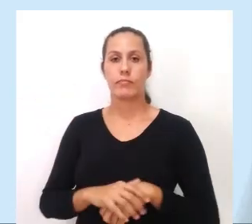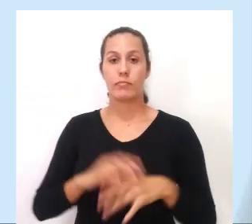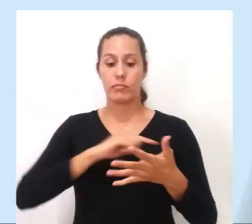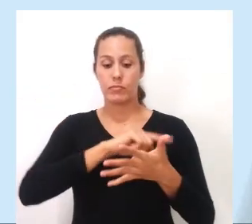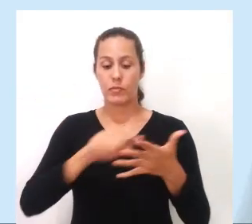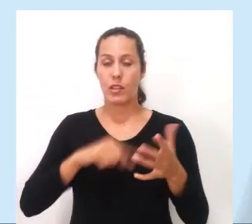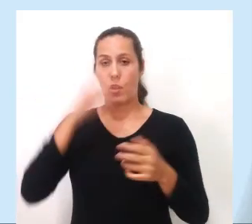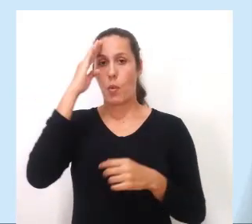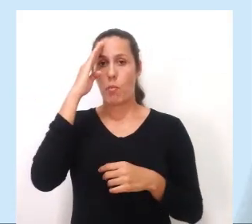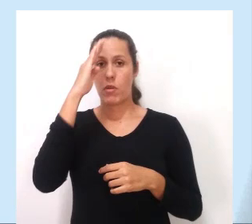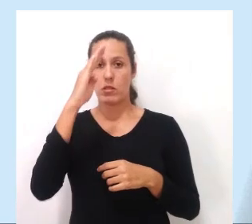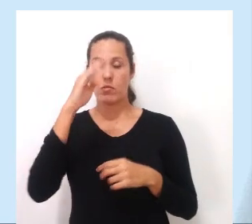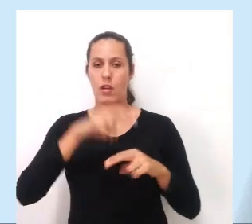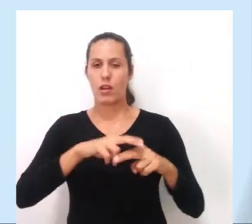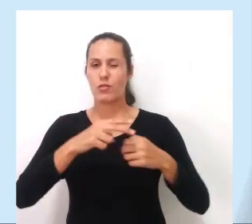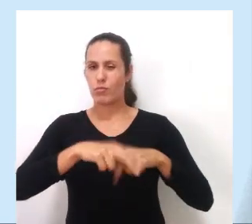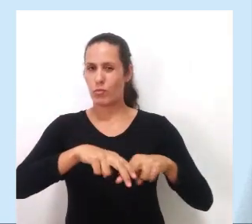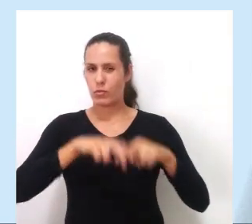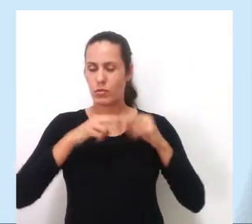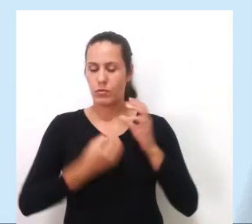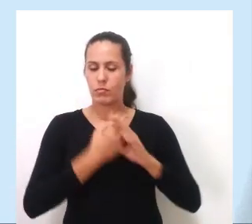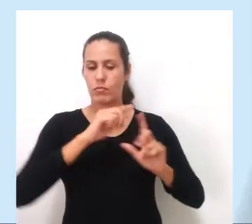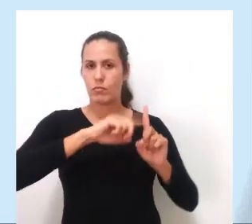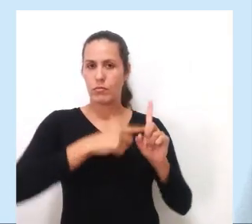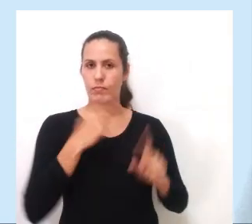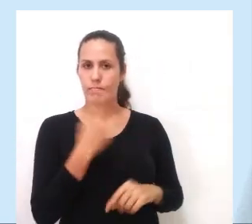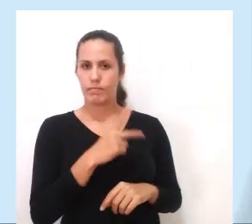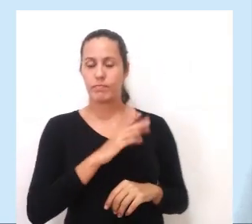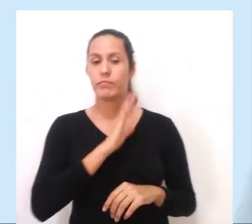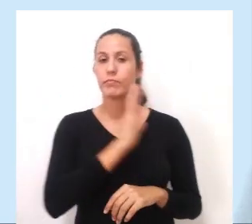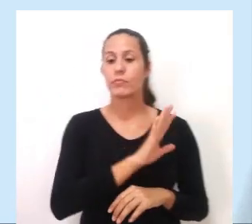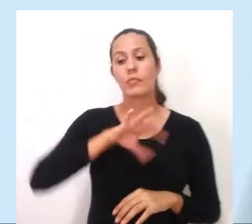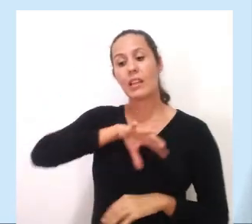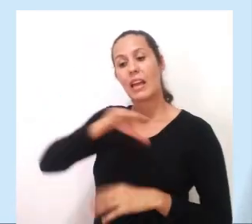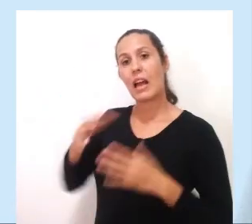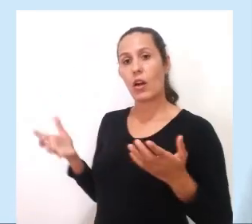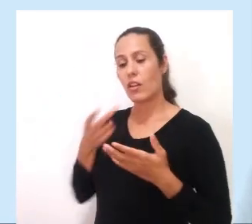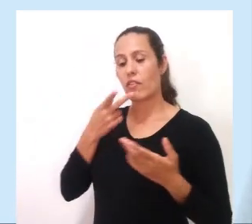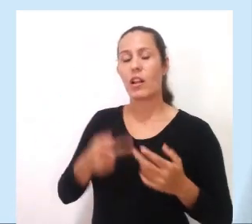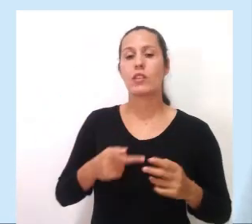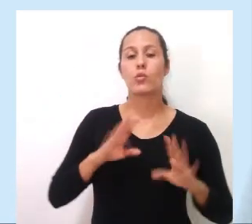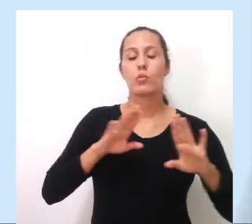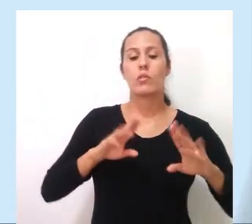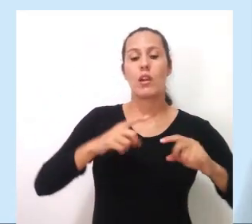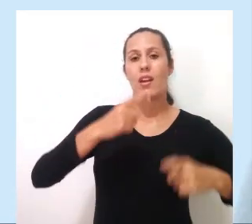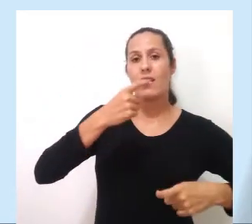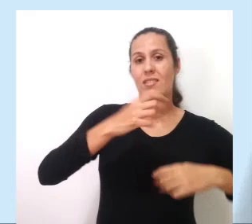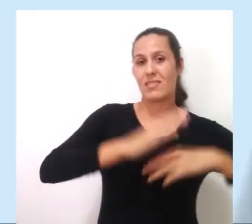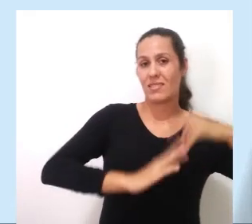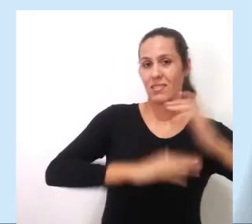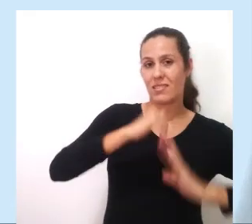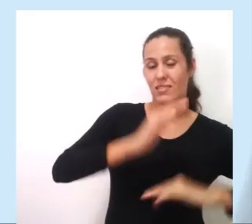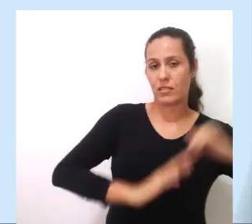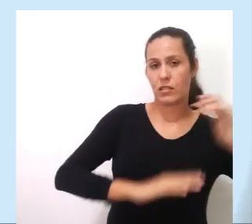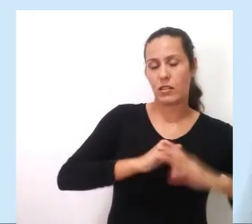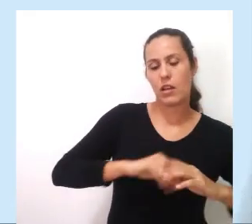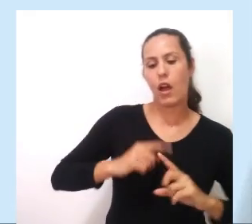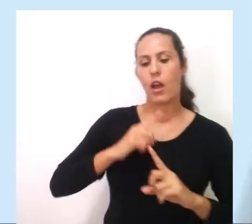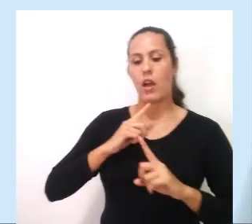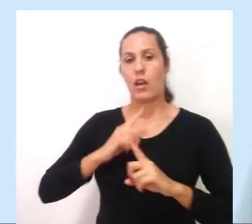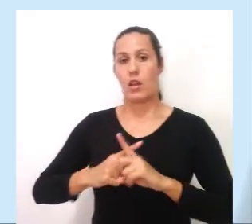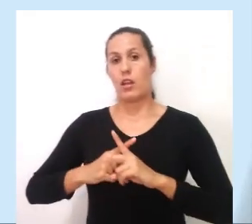gravidez na adolescência. E daí a gente vai falar um pouco sobre sexualidade versus